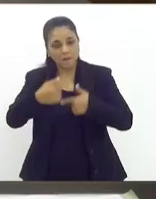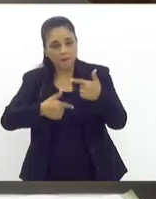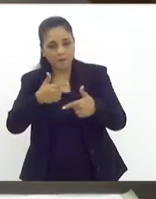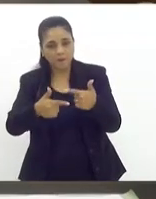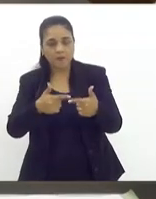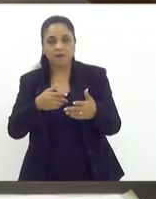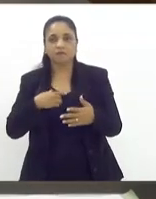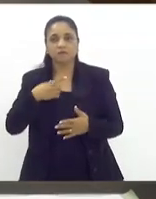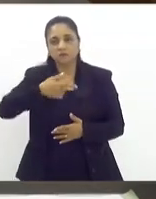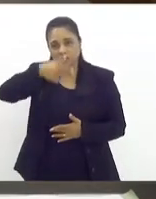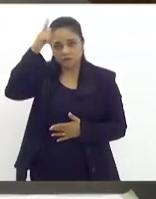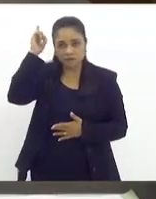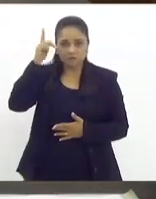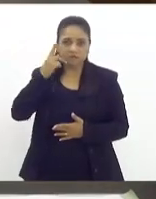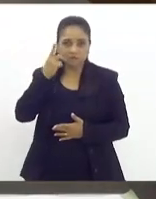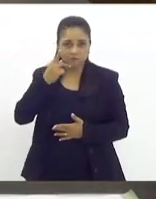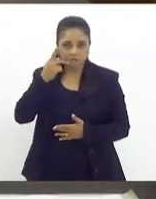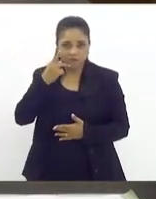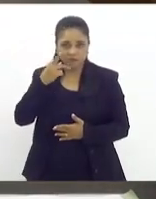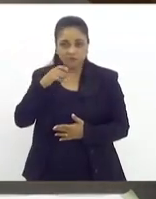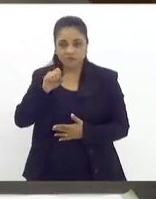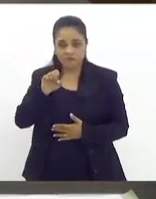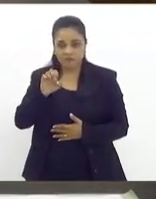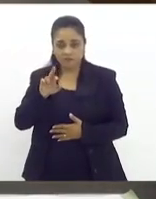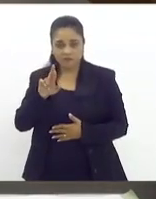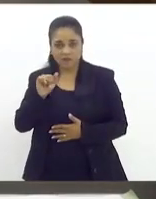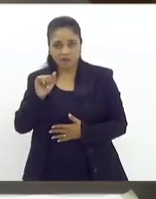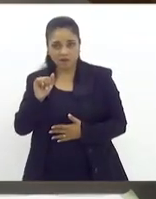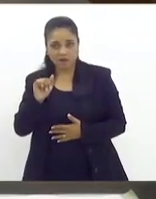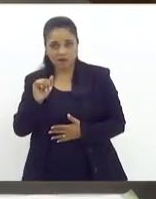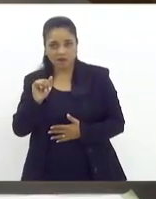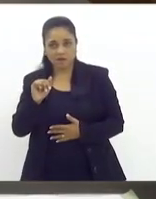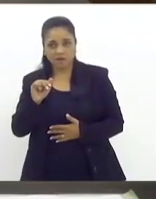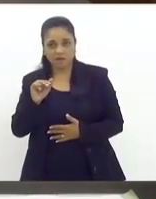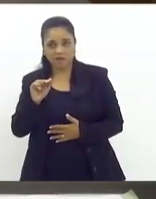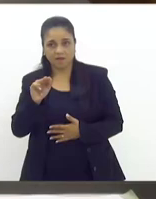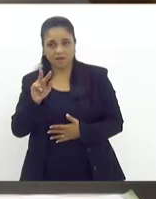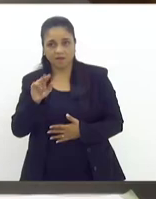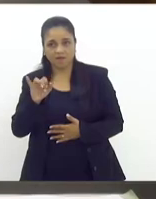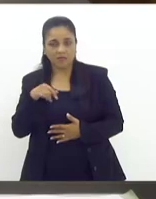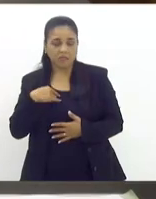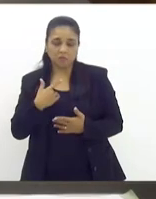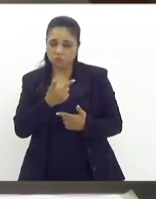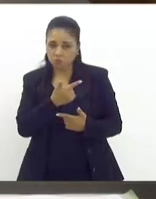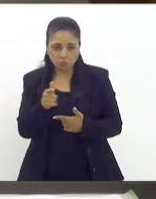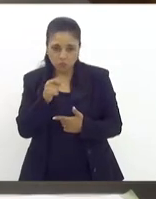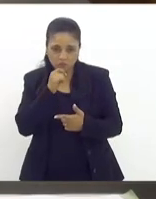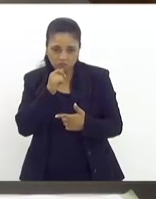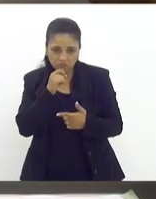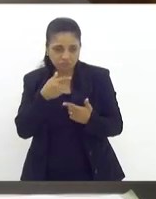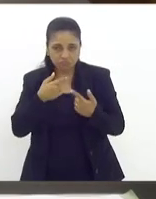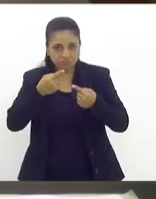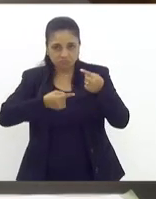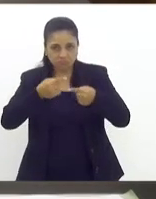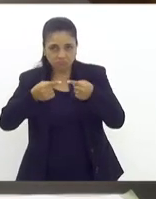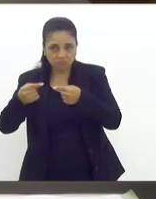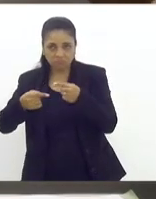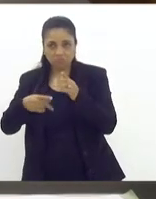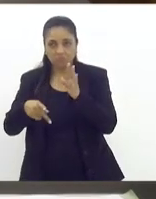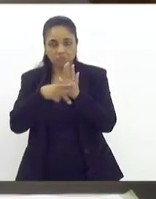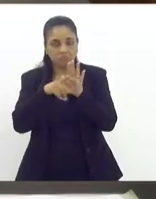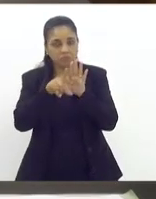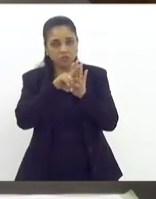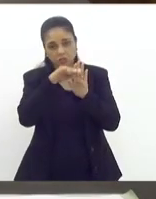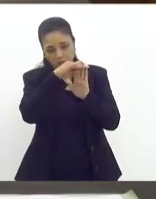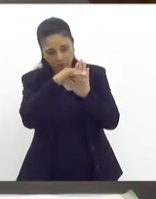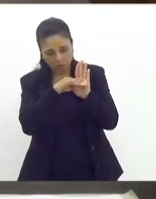Deputado Serafini, quer antecipar a pauta de algum projeto? Não. Não havendo quem queira fazer nenhuma antecipação da